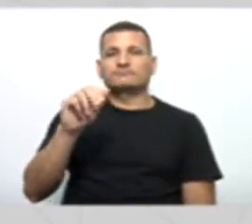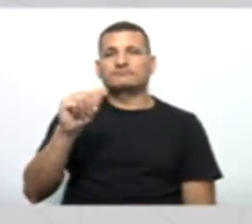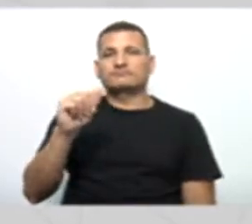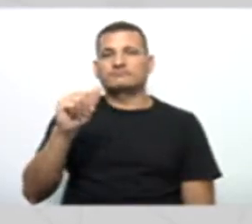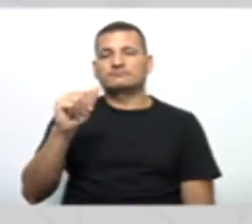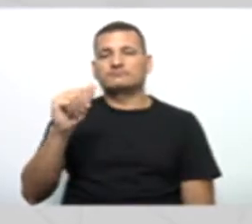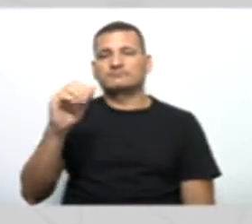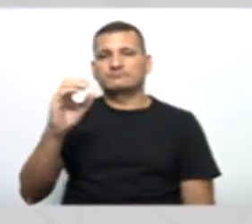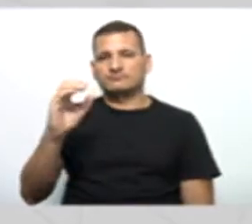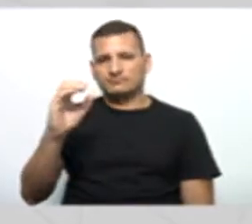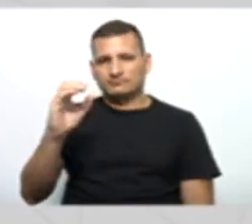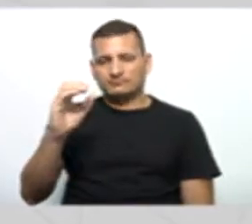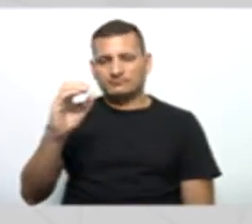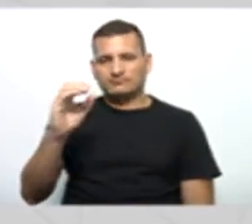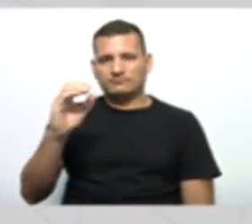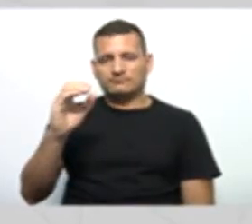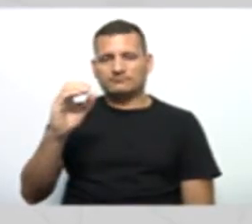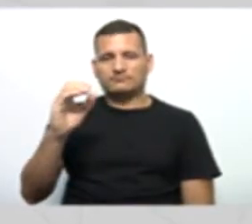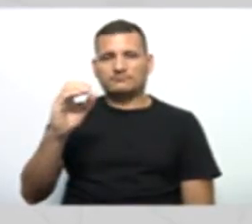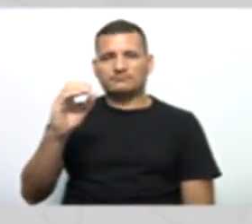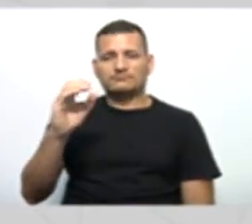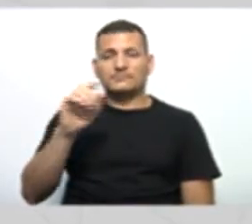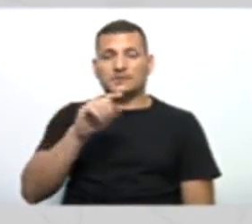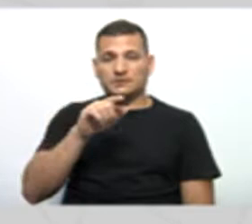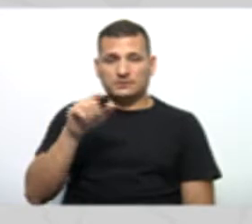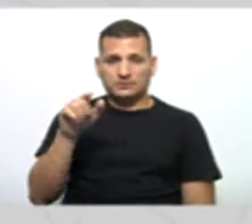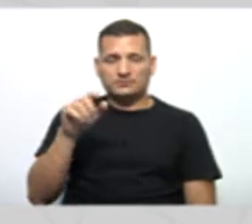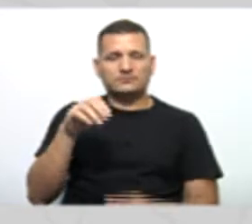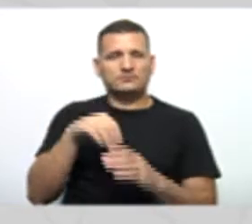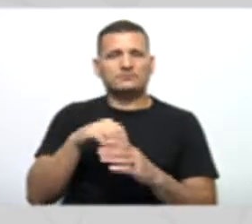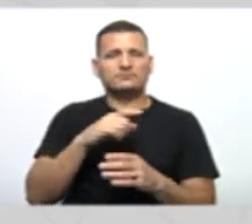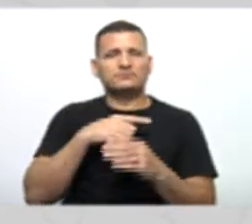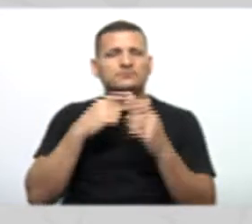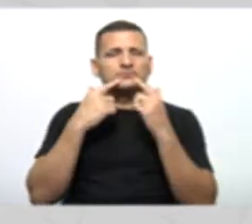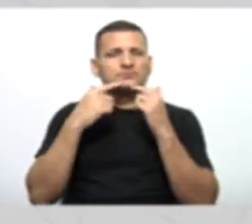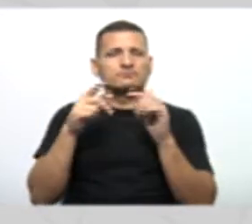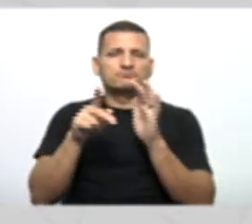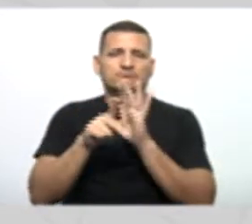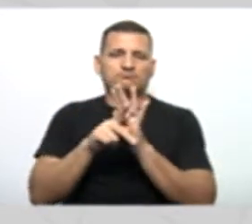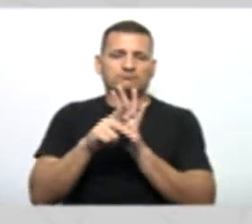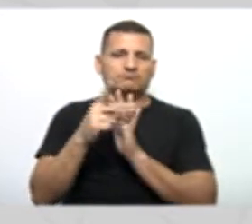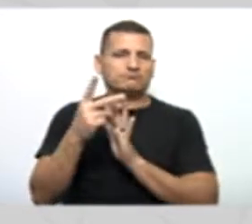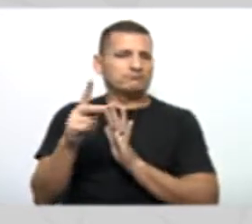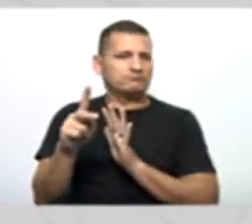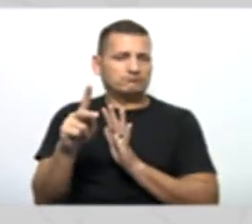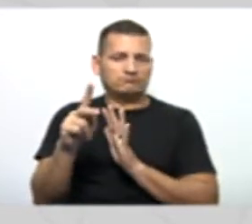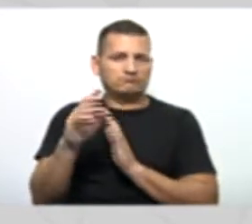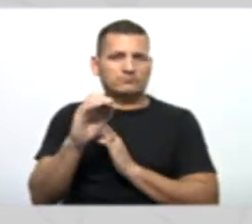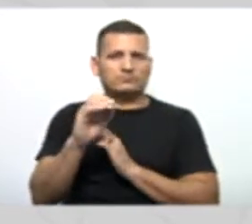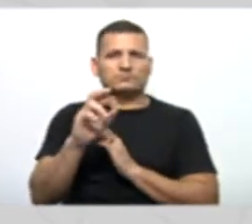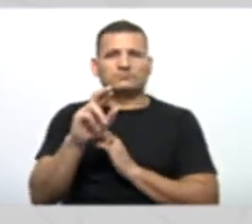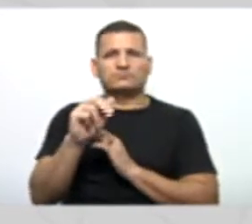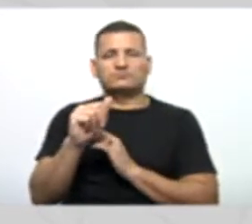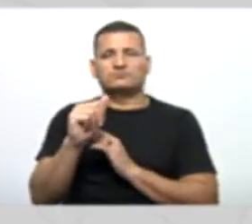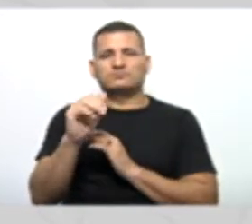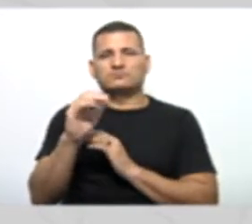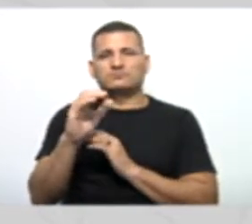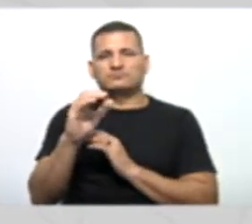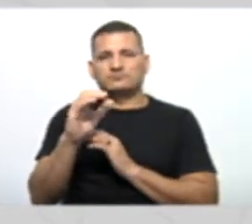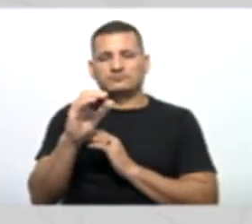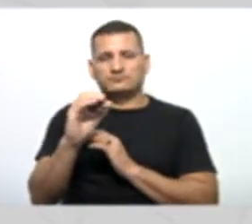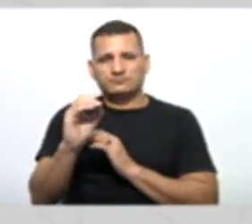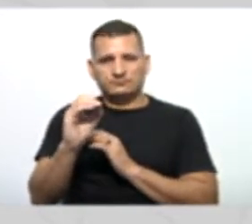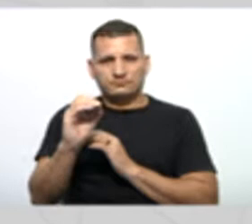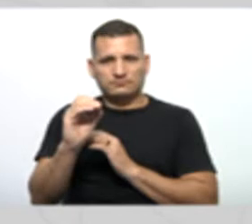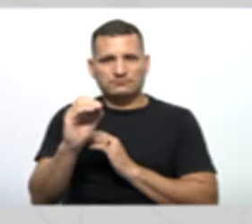lá algumas coisas, algumas linguagens próprias que foi desenvolvida pela Oracle para facilitar